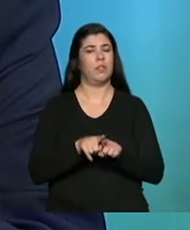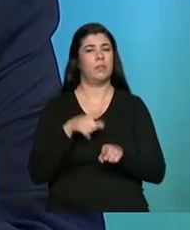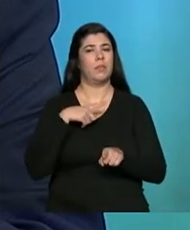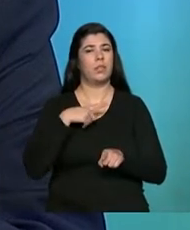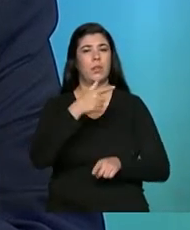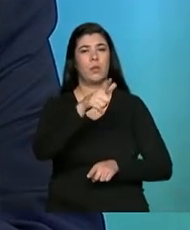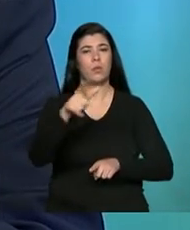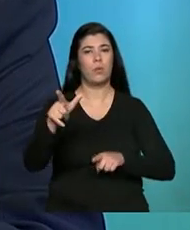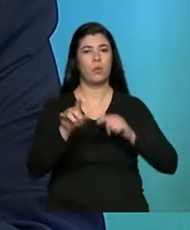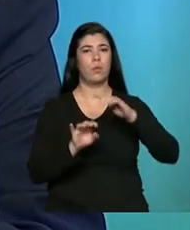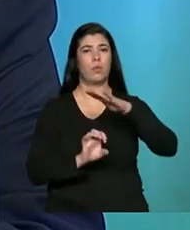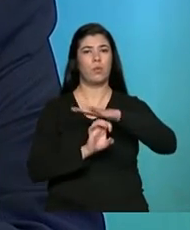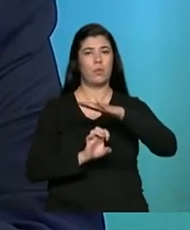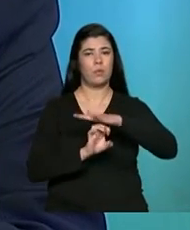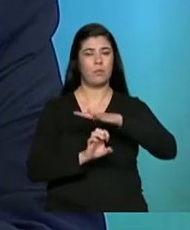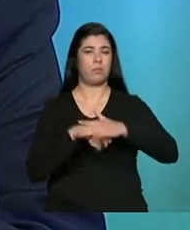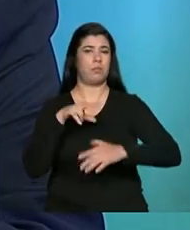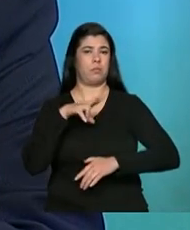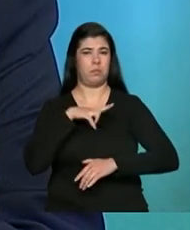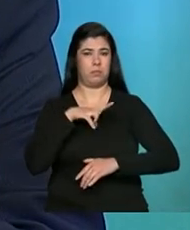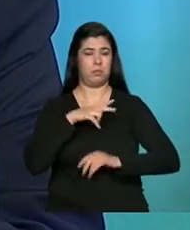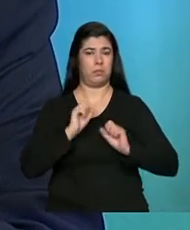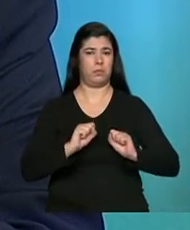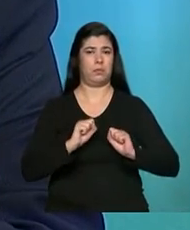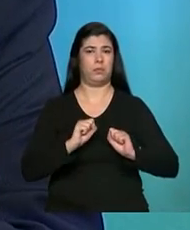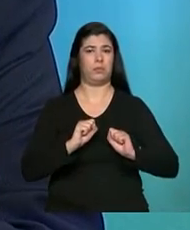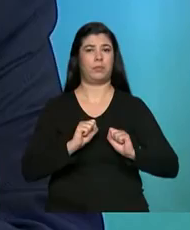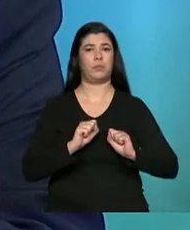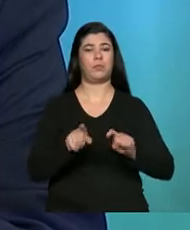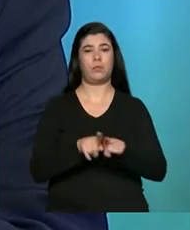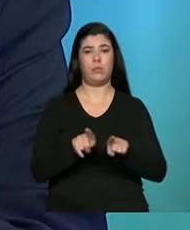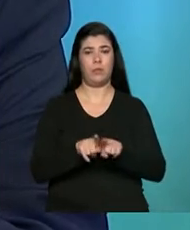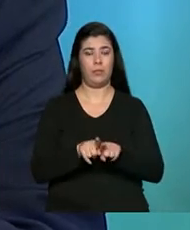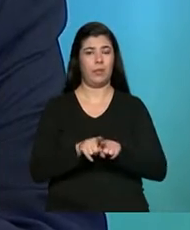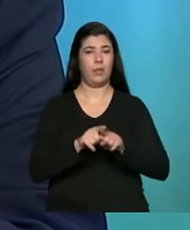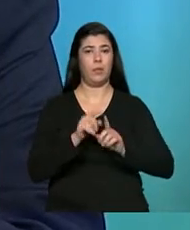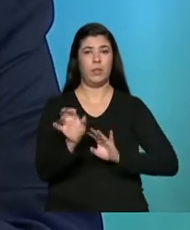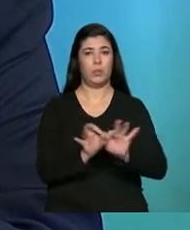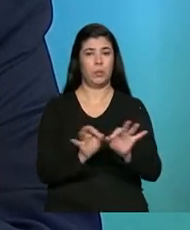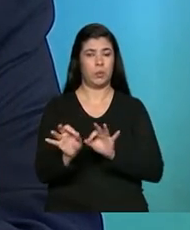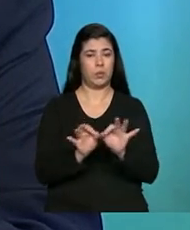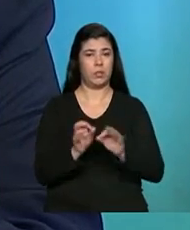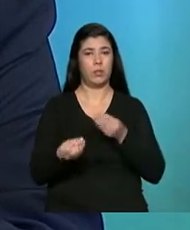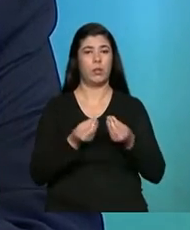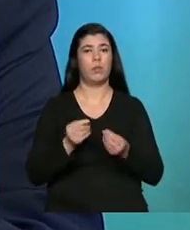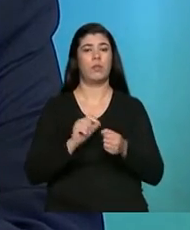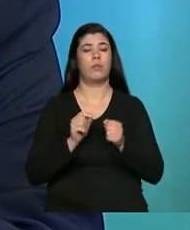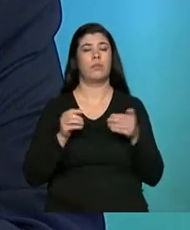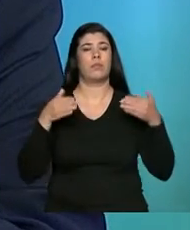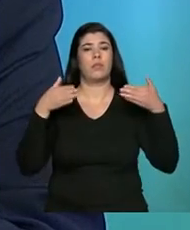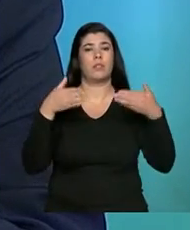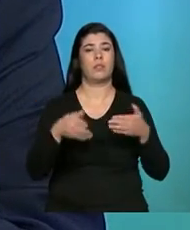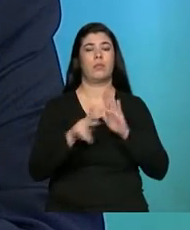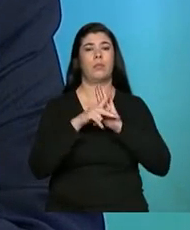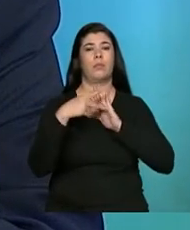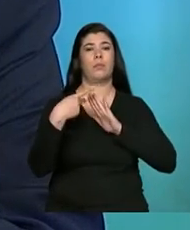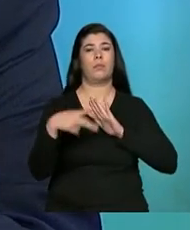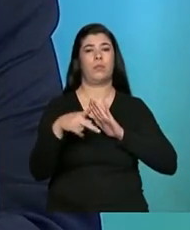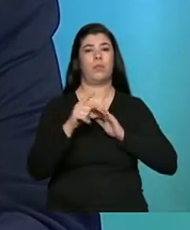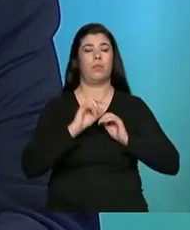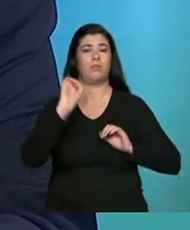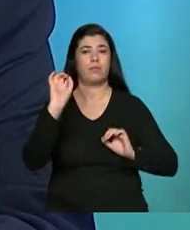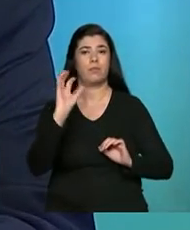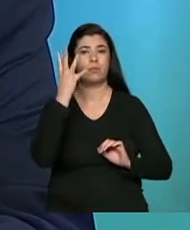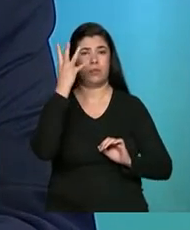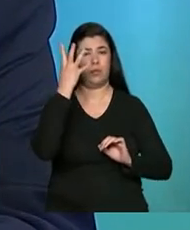investidores do setor privado possam se programar para a participação dos nossos eventos